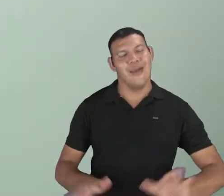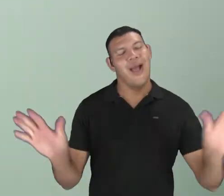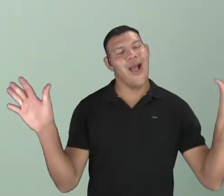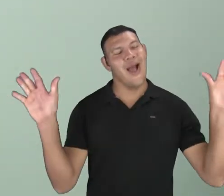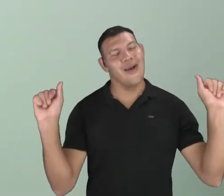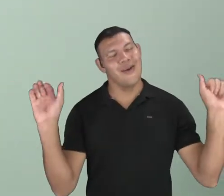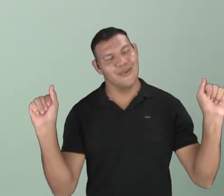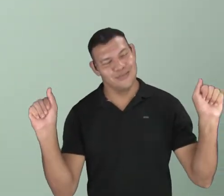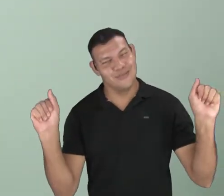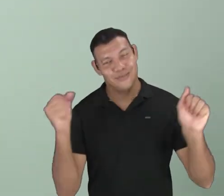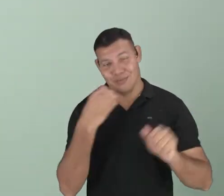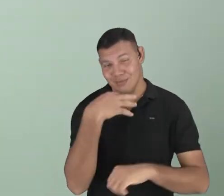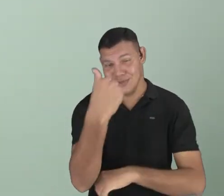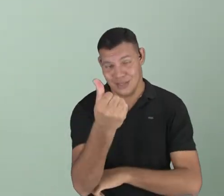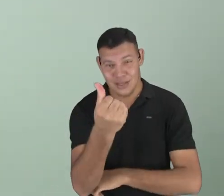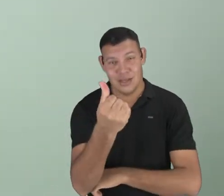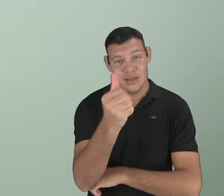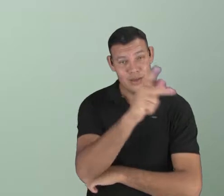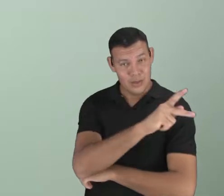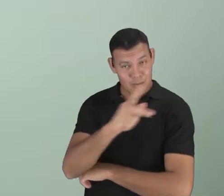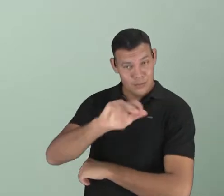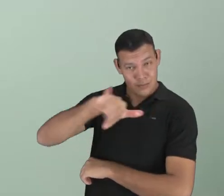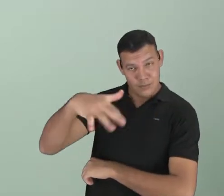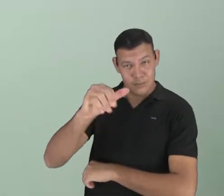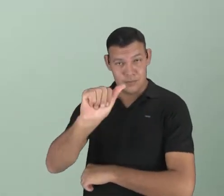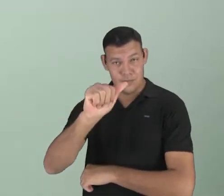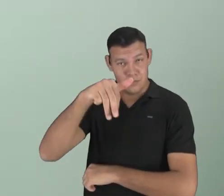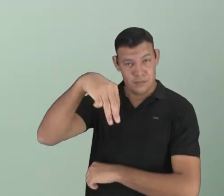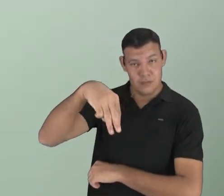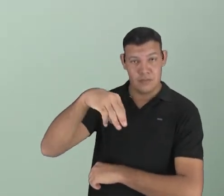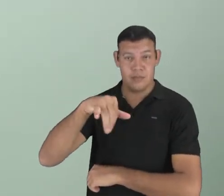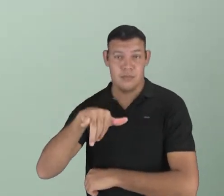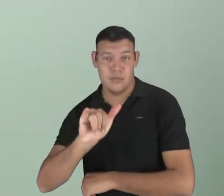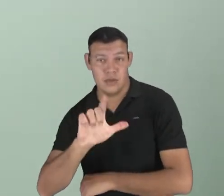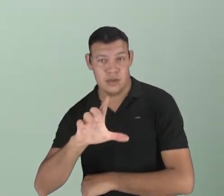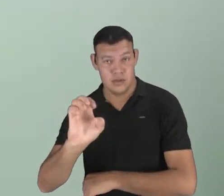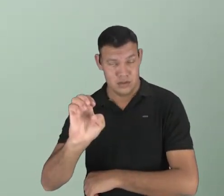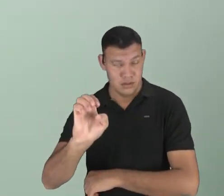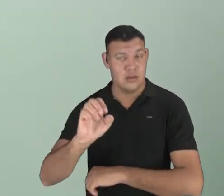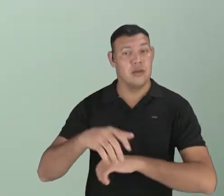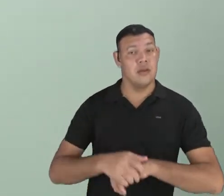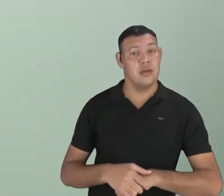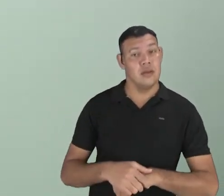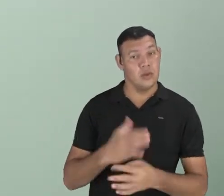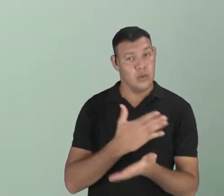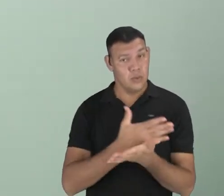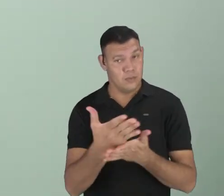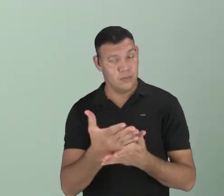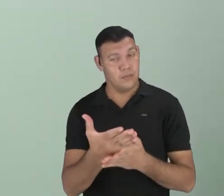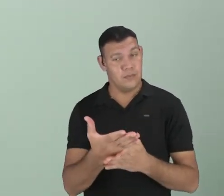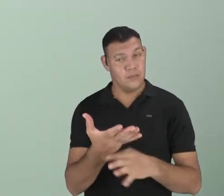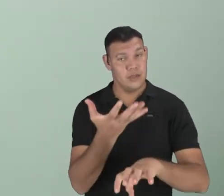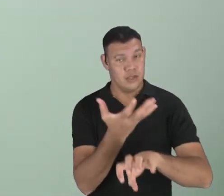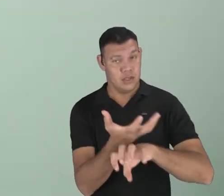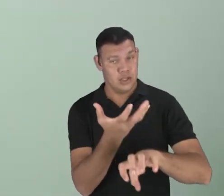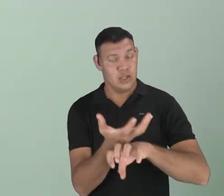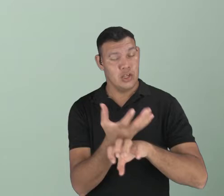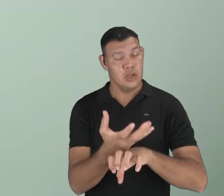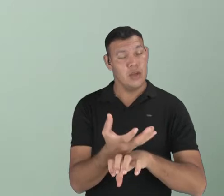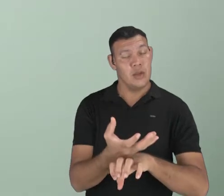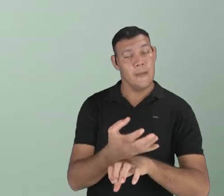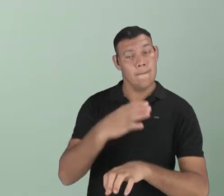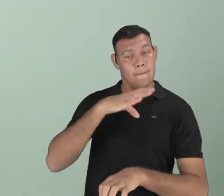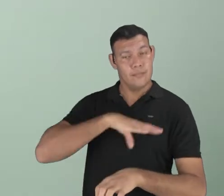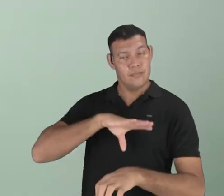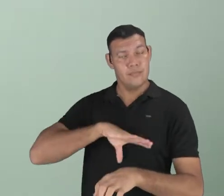Olá, galerinha, tudo bem? Eu sou a professora Jamile Fontinelli e nós vamos dar início à nossa aula de língua portuguesa. Agora, falando sobre